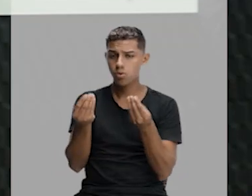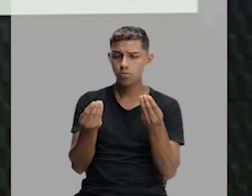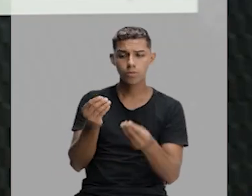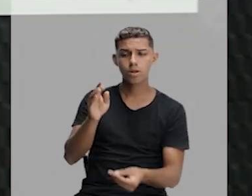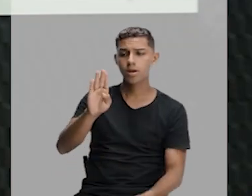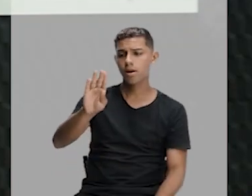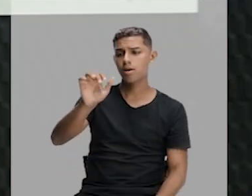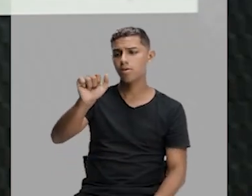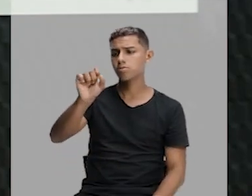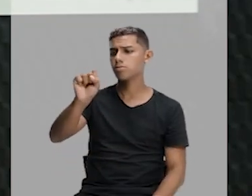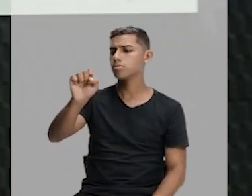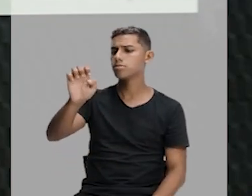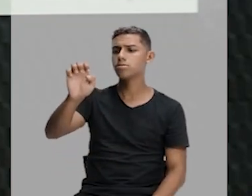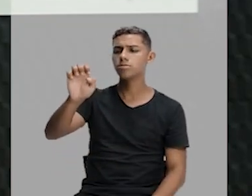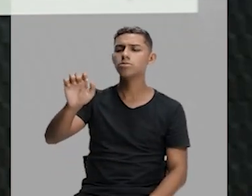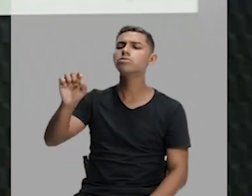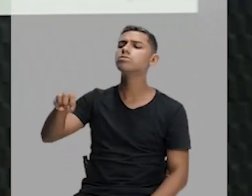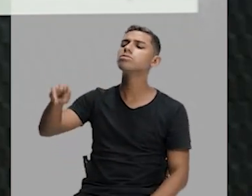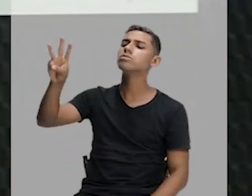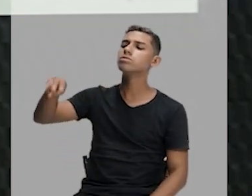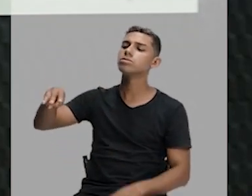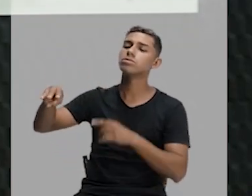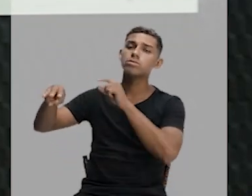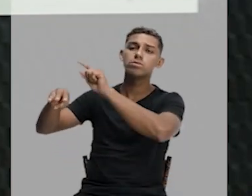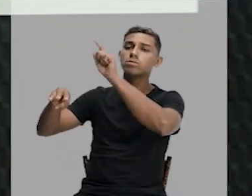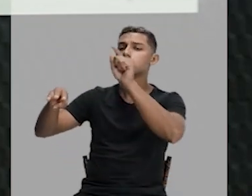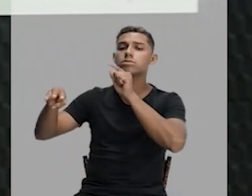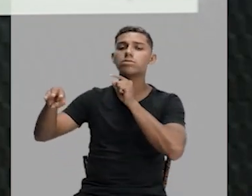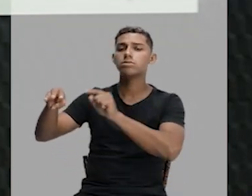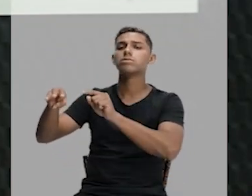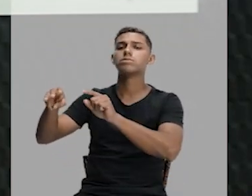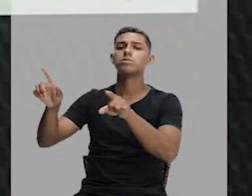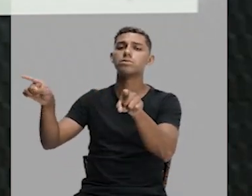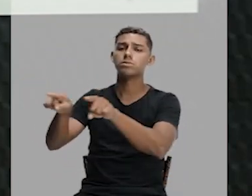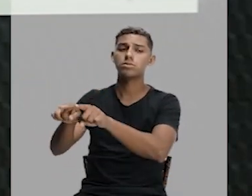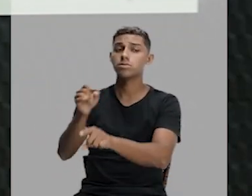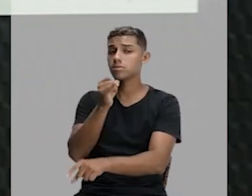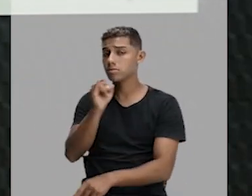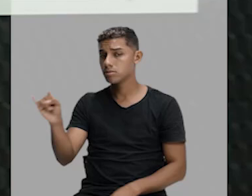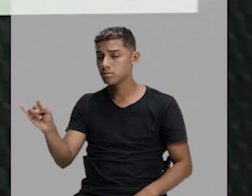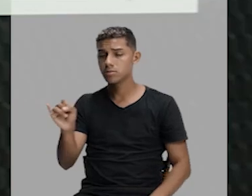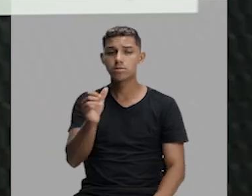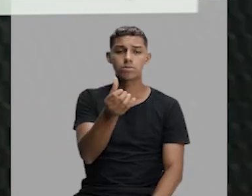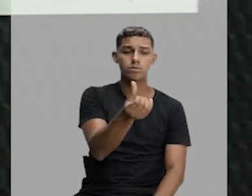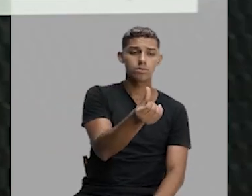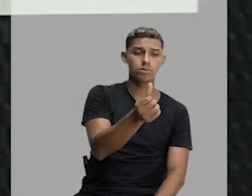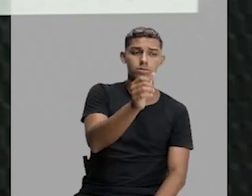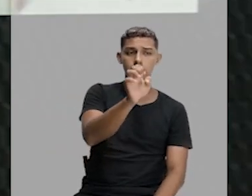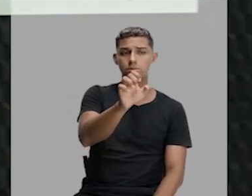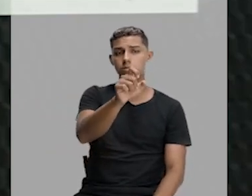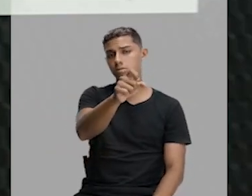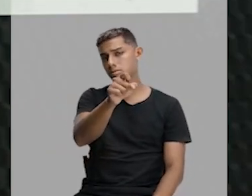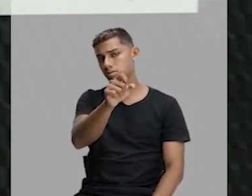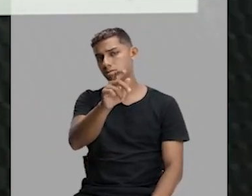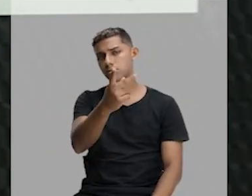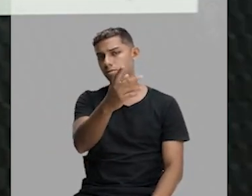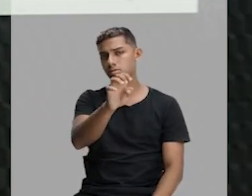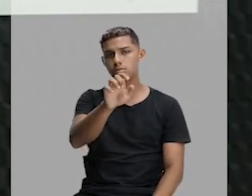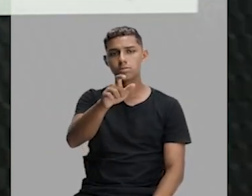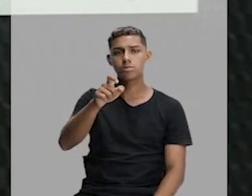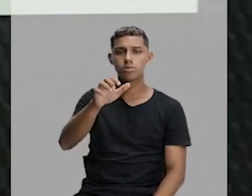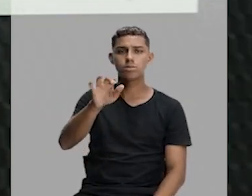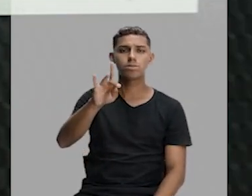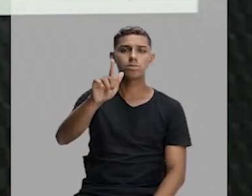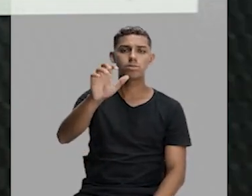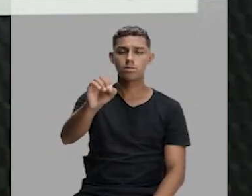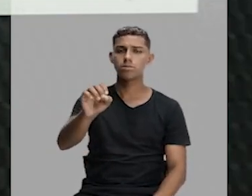base, tá? Porque se minha base, por exemplo, fosse um hexágono, quantos retângulos desses eu encontraria?